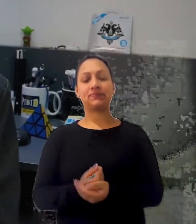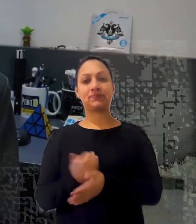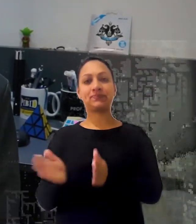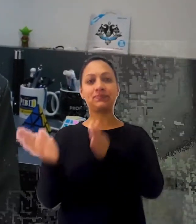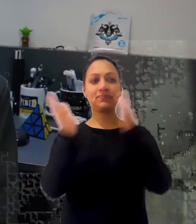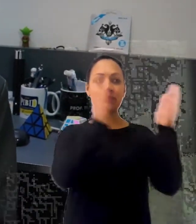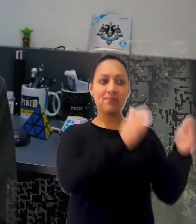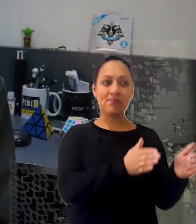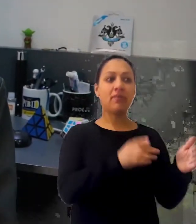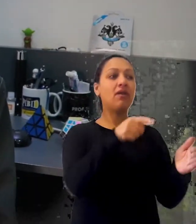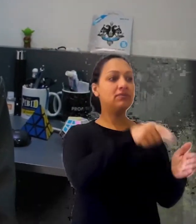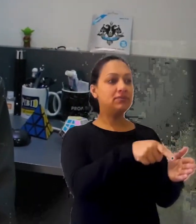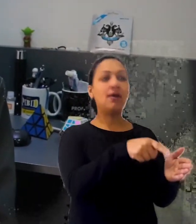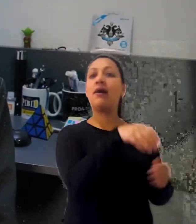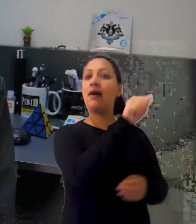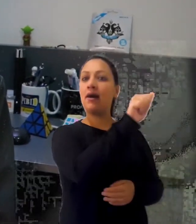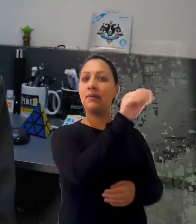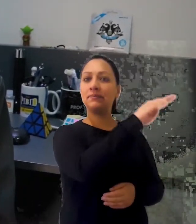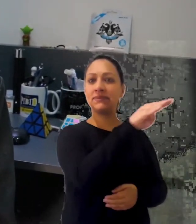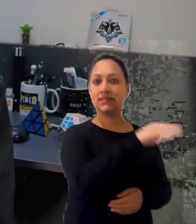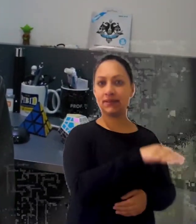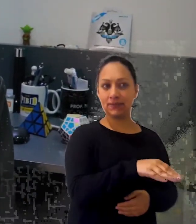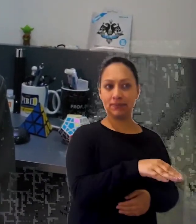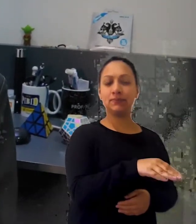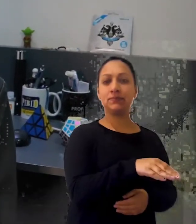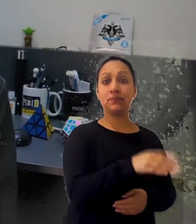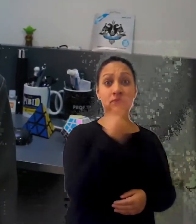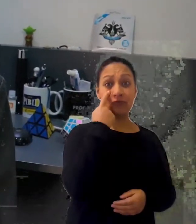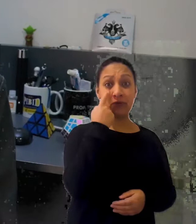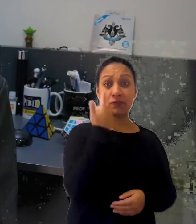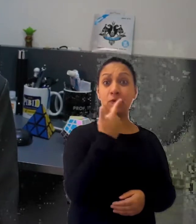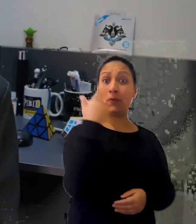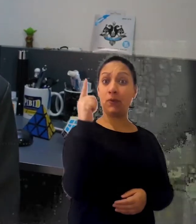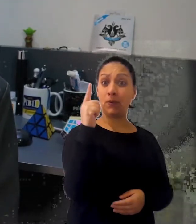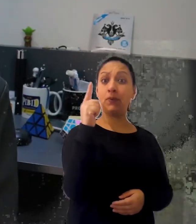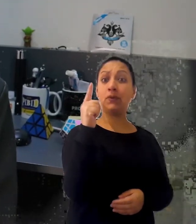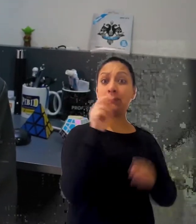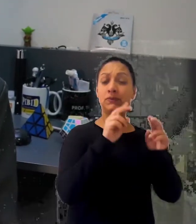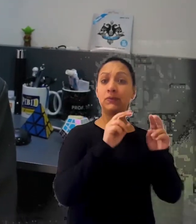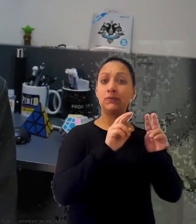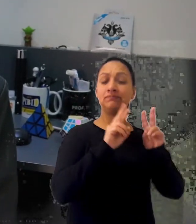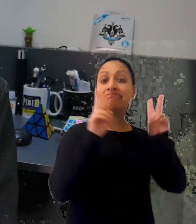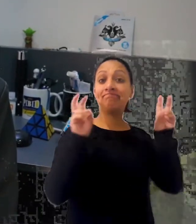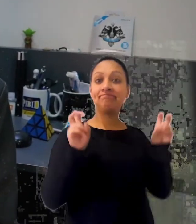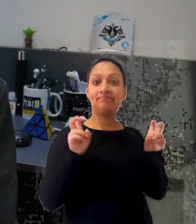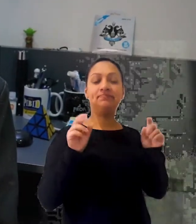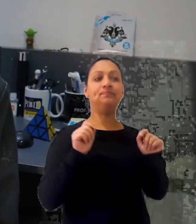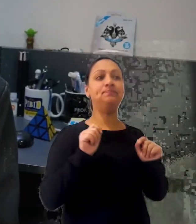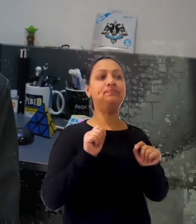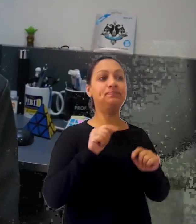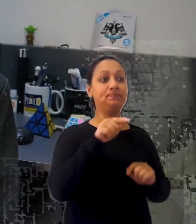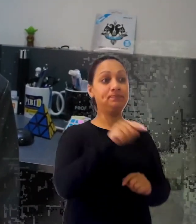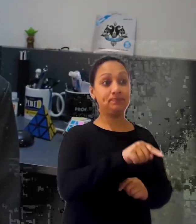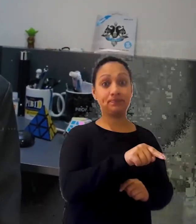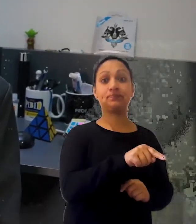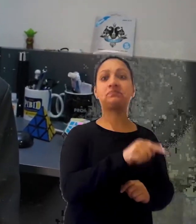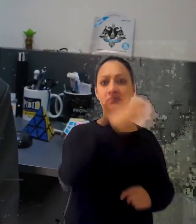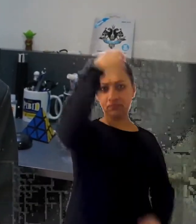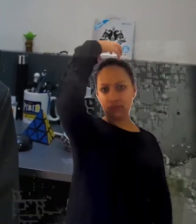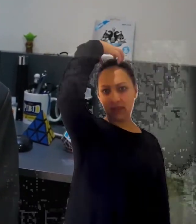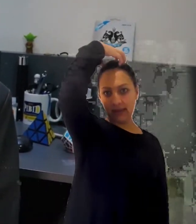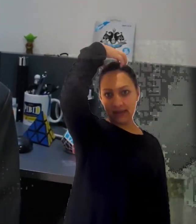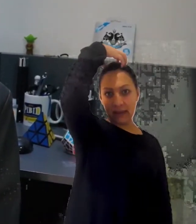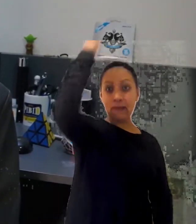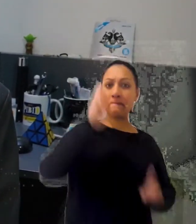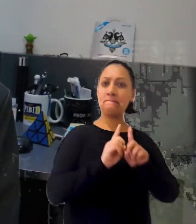Agora, pulando Davi e indo para Absalão, nós vemos outro caso. Absalão, ele foi